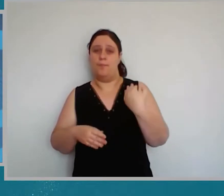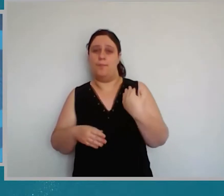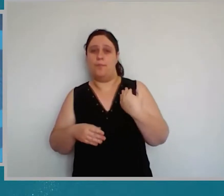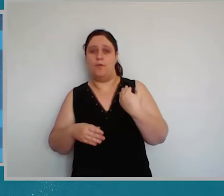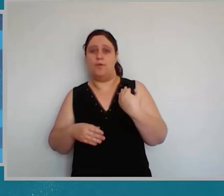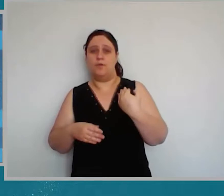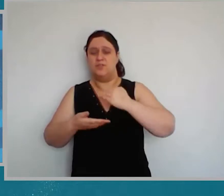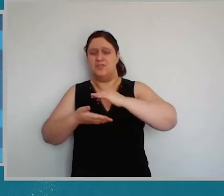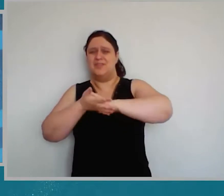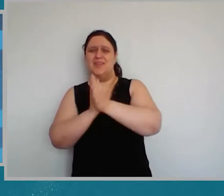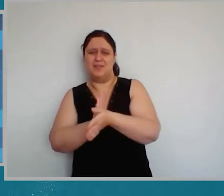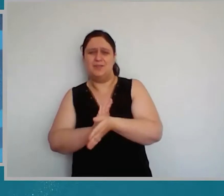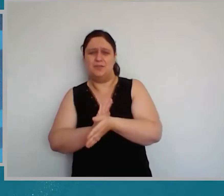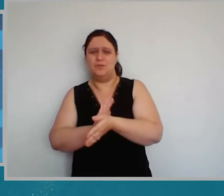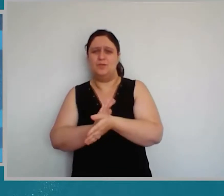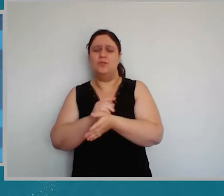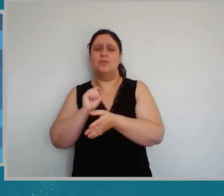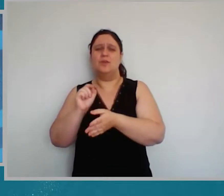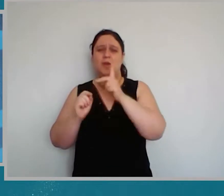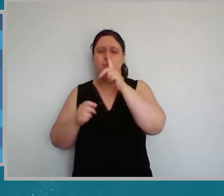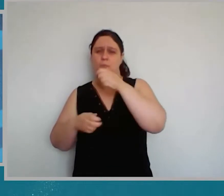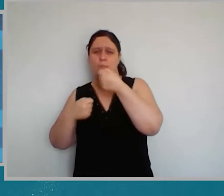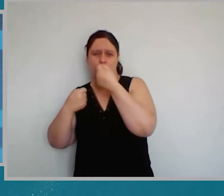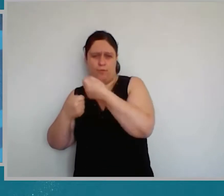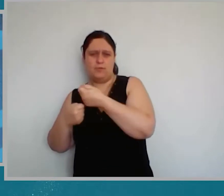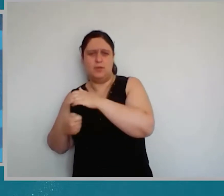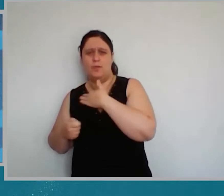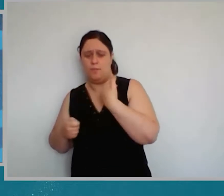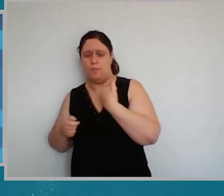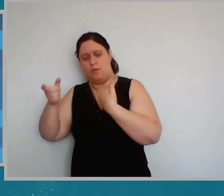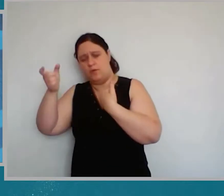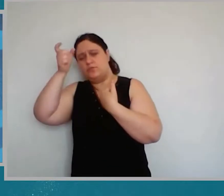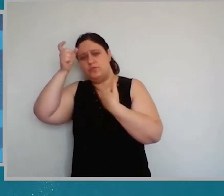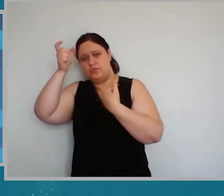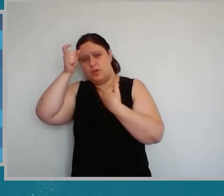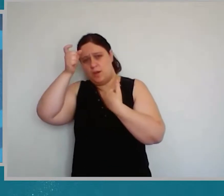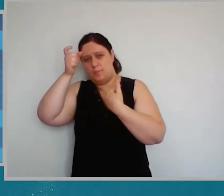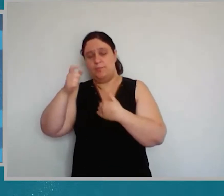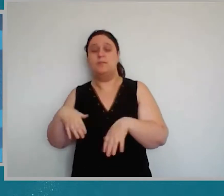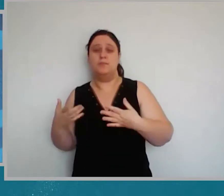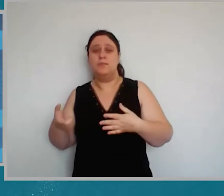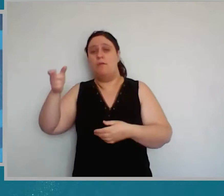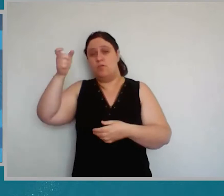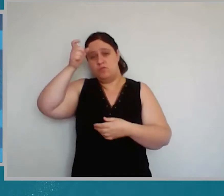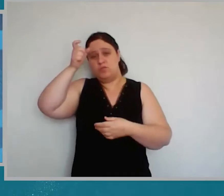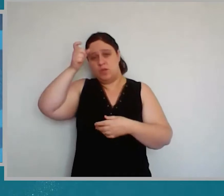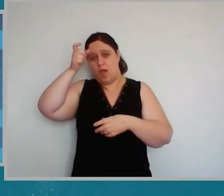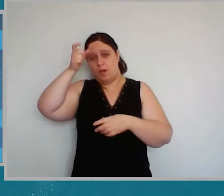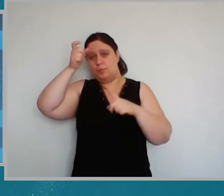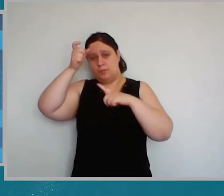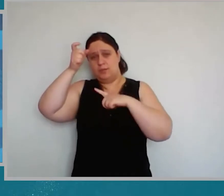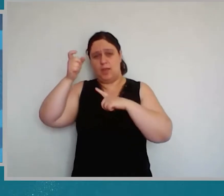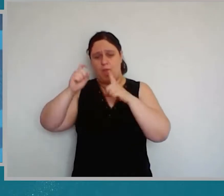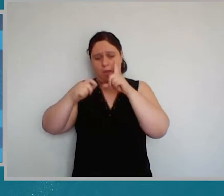o poder da morte, a saber, o diabo. Então o diabo, que tem o poder da morte, foi destruído na